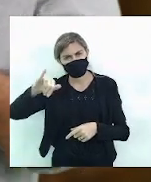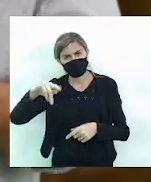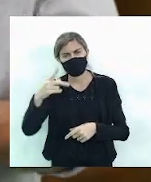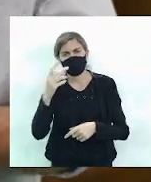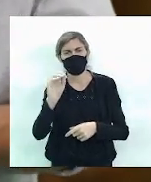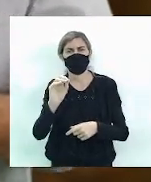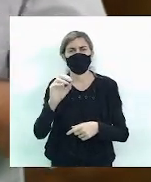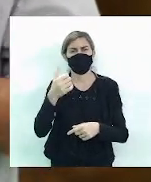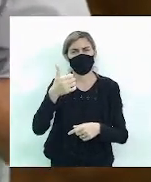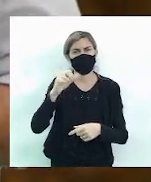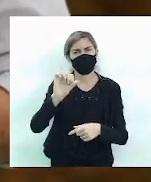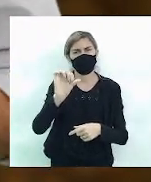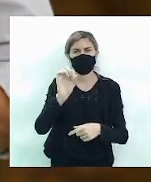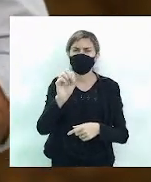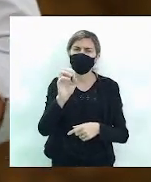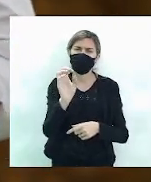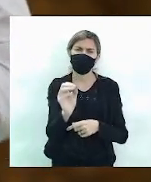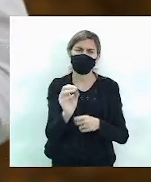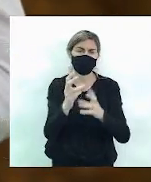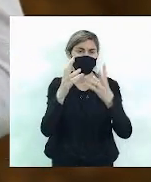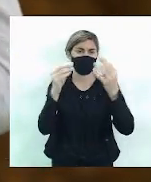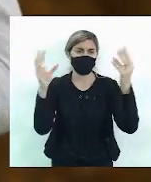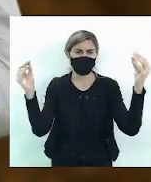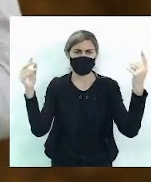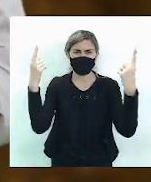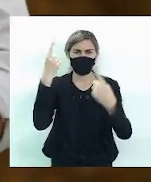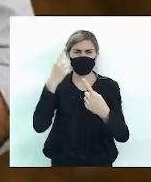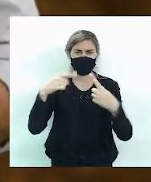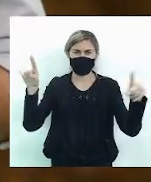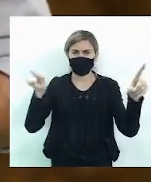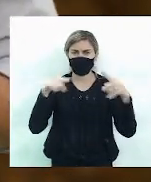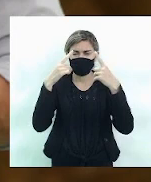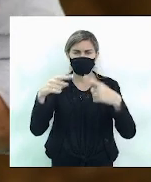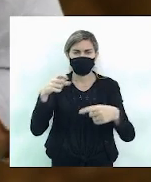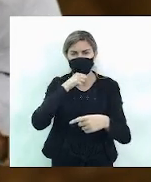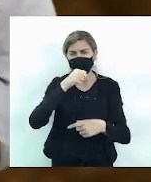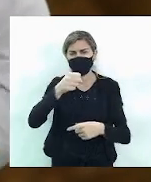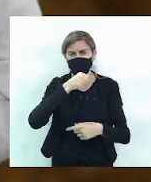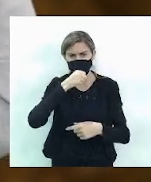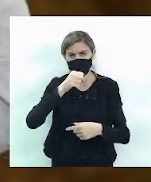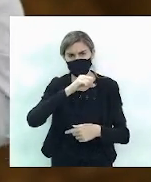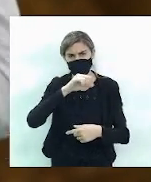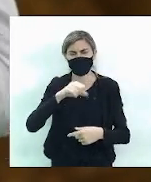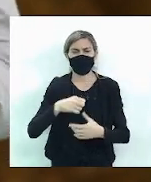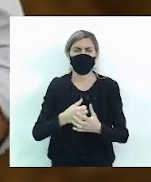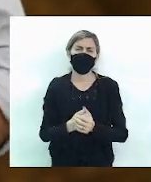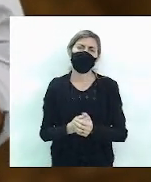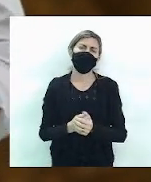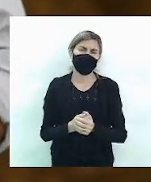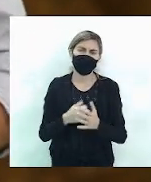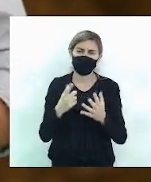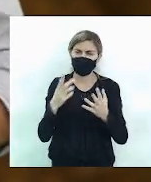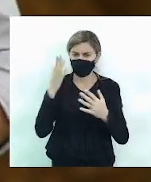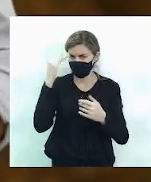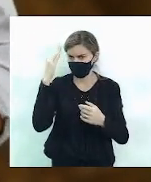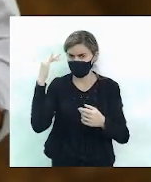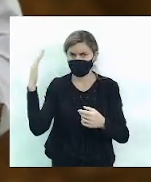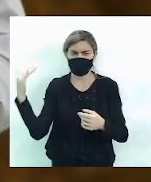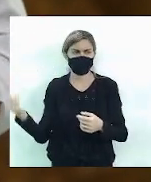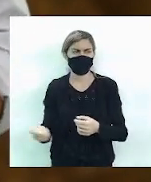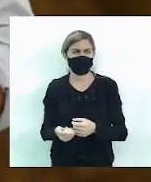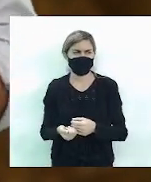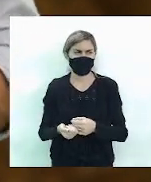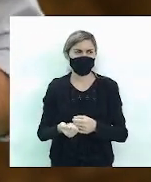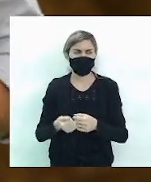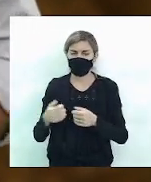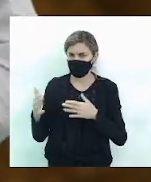anos 80. Nos anos 80, muitas músicas cantadas por Jorge de Altinho, essas músicas fizeram sucesso aí,